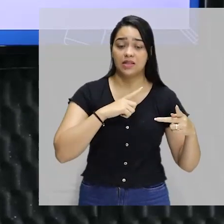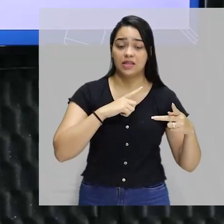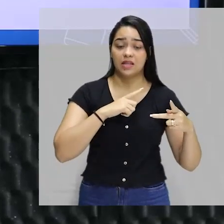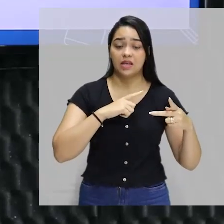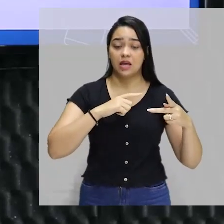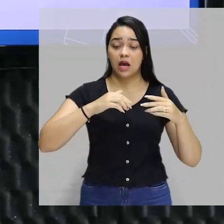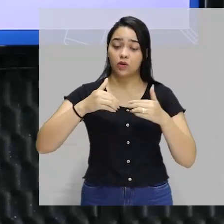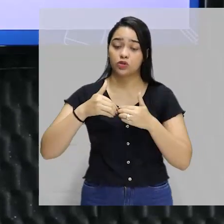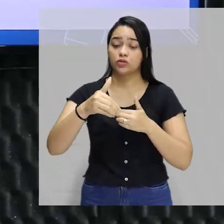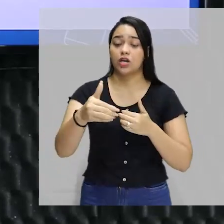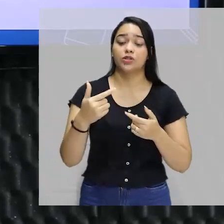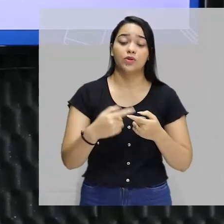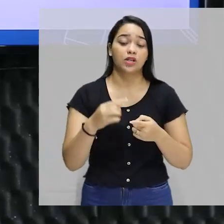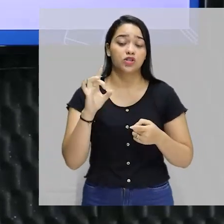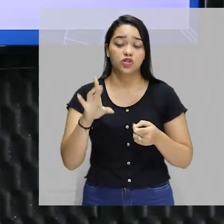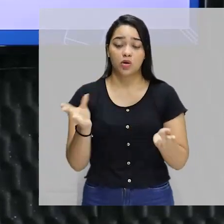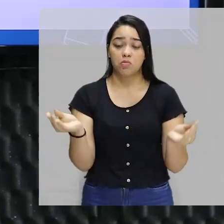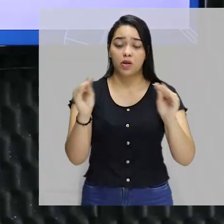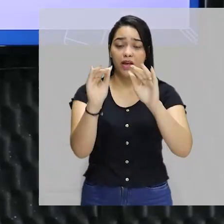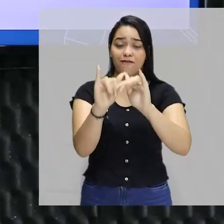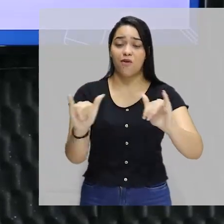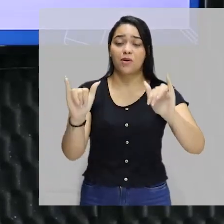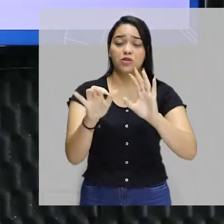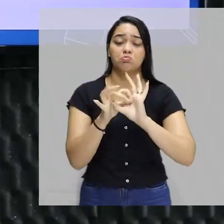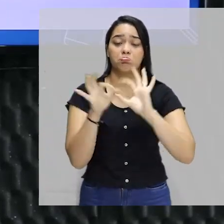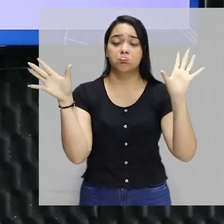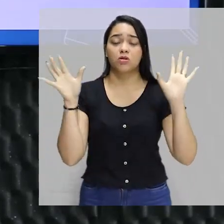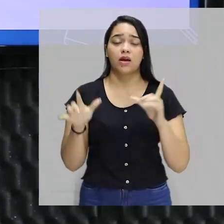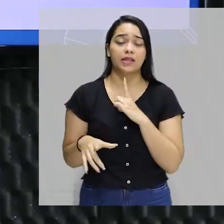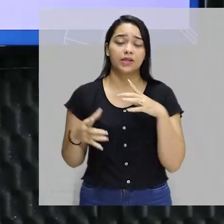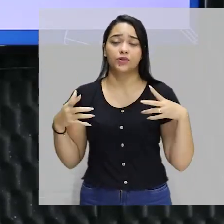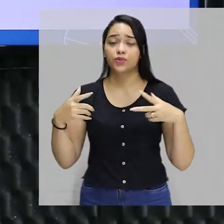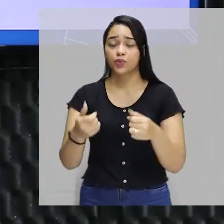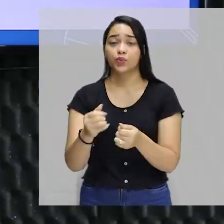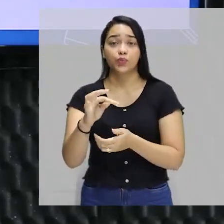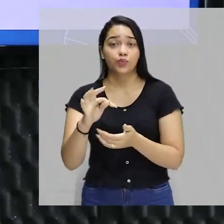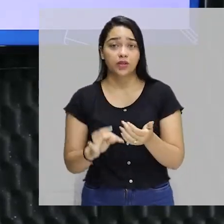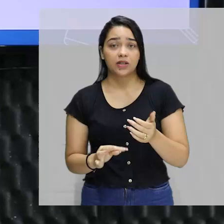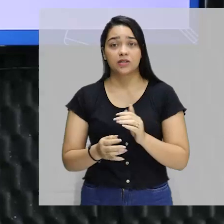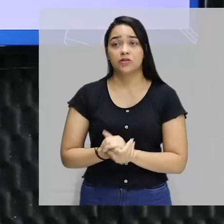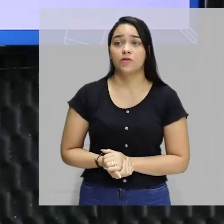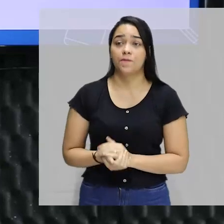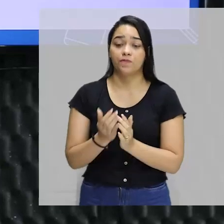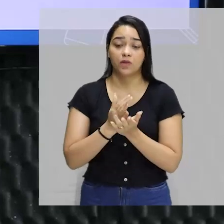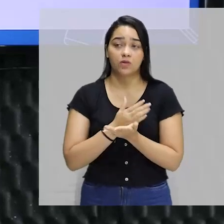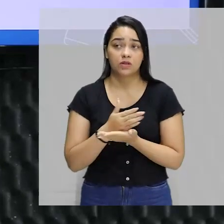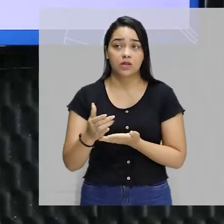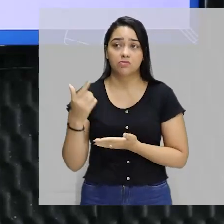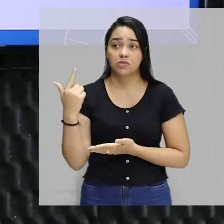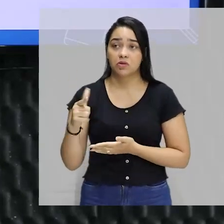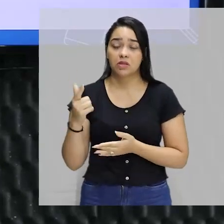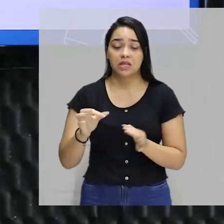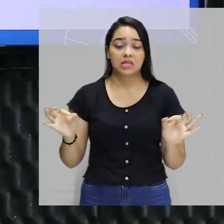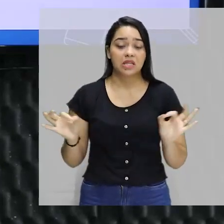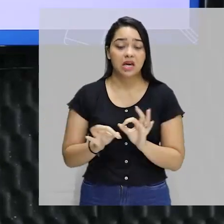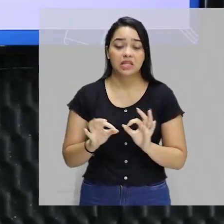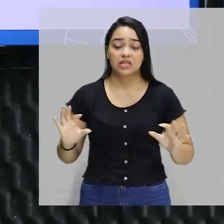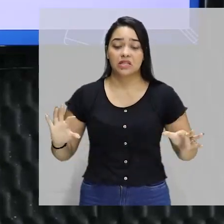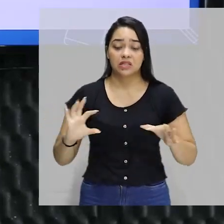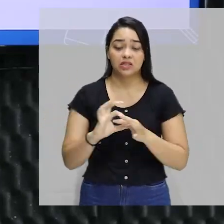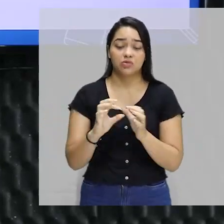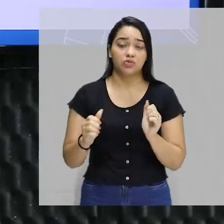ao outro, porque senão eu vou apenas jogar informações soltas durante todo o texto. A introdução ela não vai ter nenhum tipo de ligação